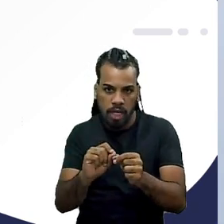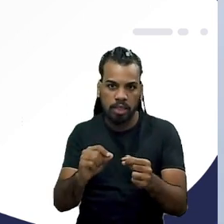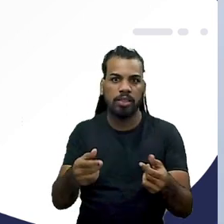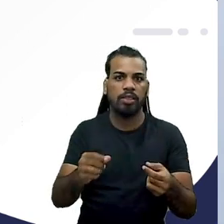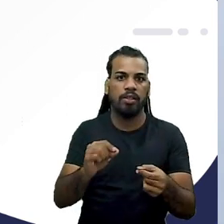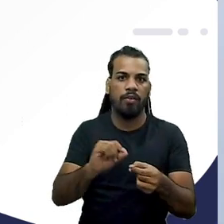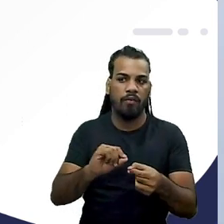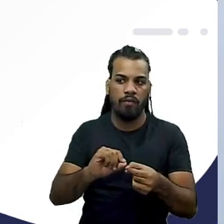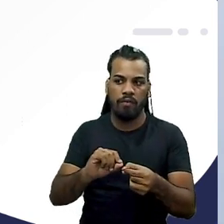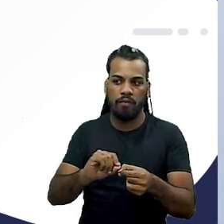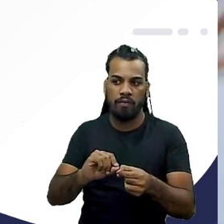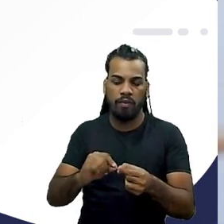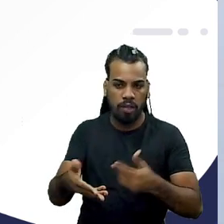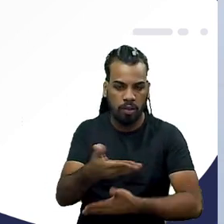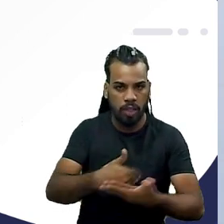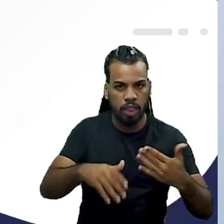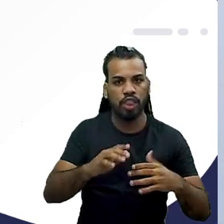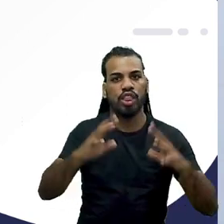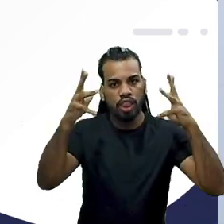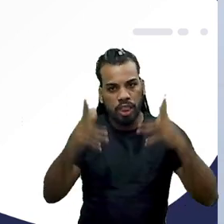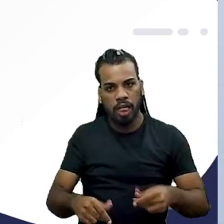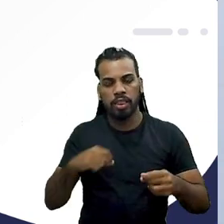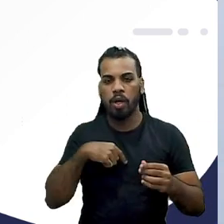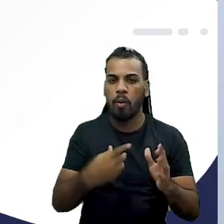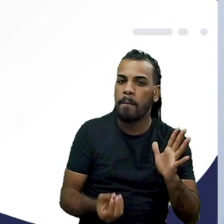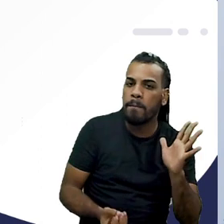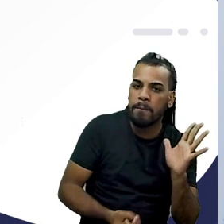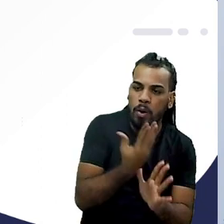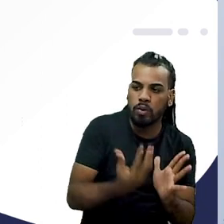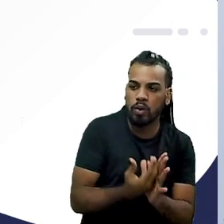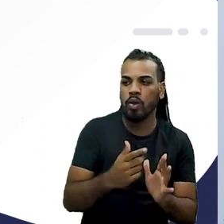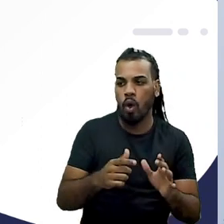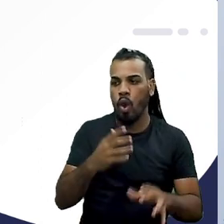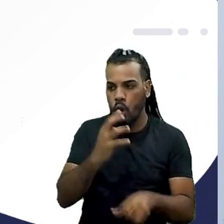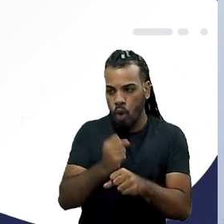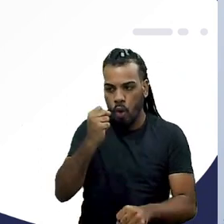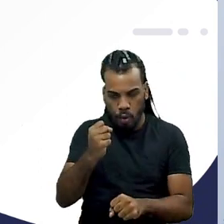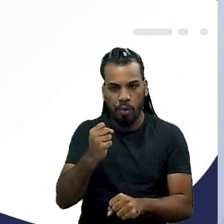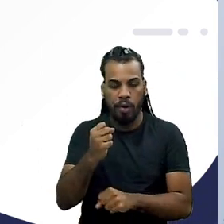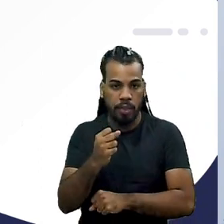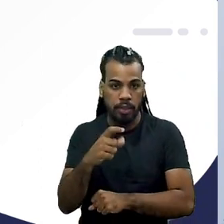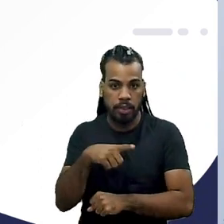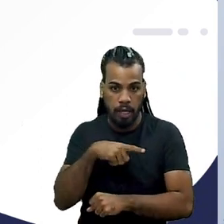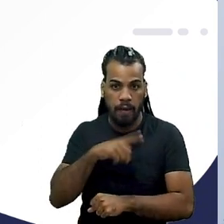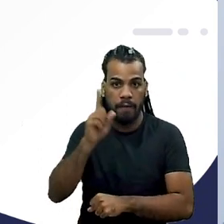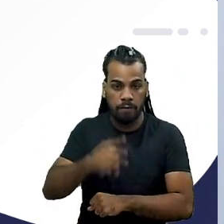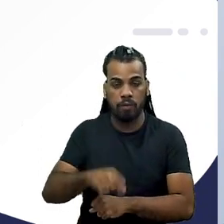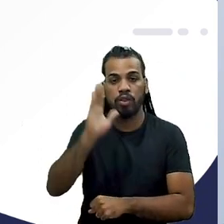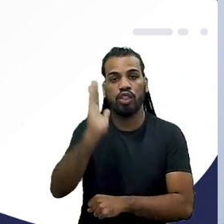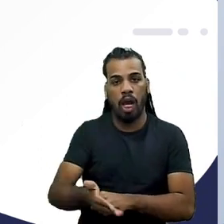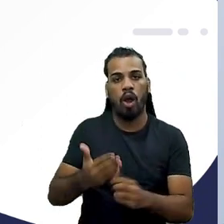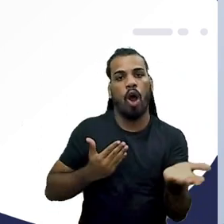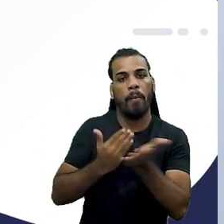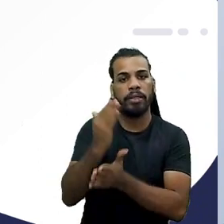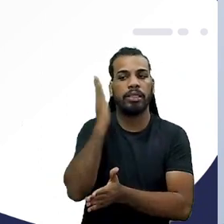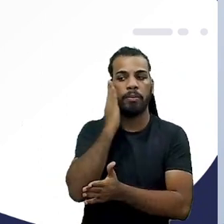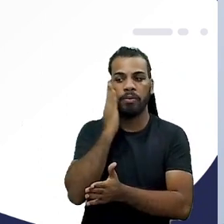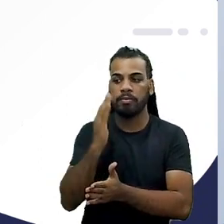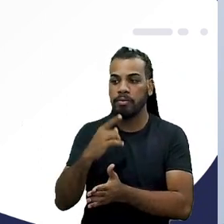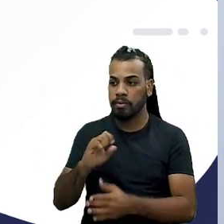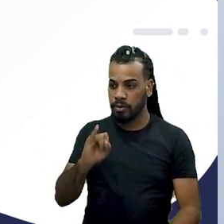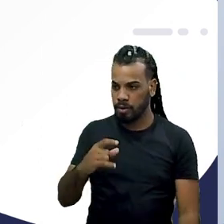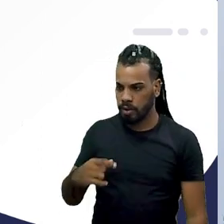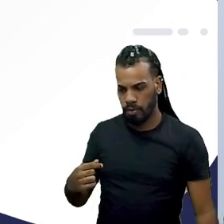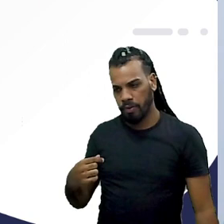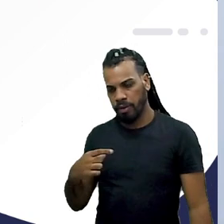conjunto, tendo uma média geral dos seus produtos, a margem de lucro bruta que ele deixa, ele já começa a saber, se eu